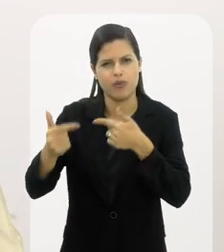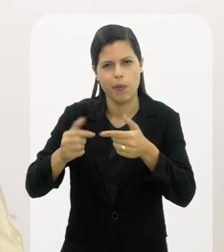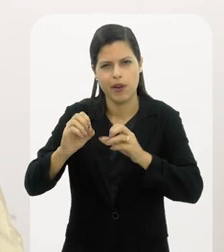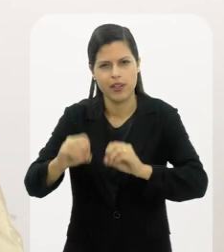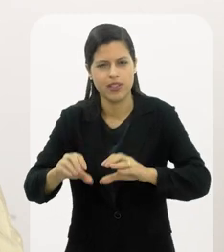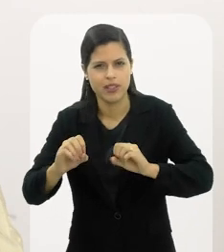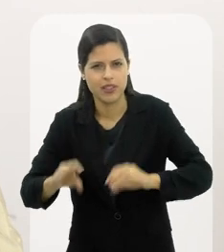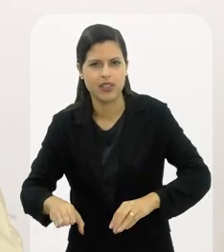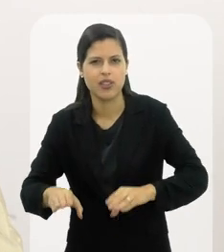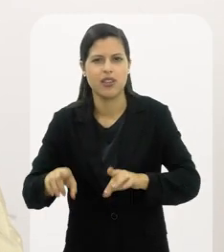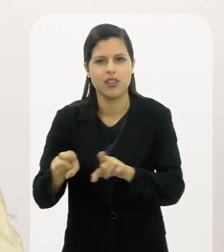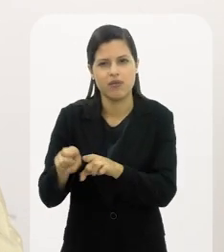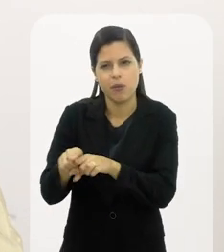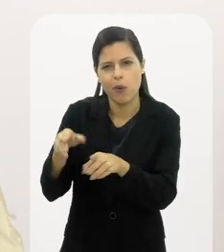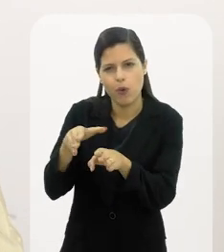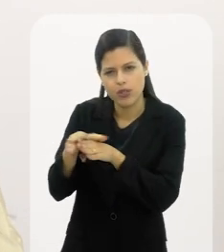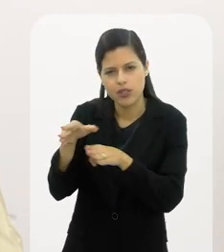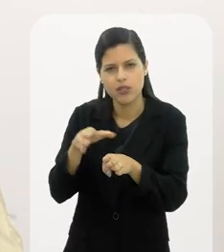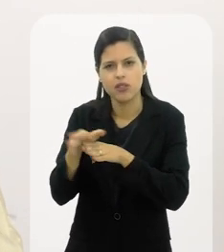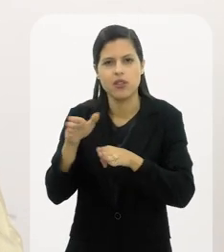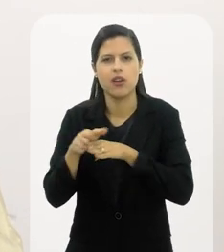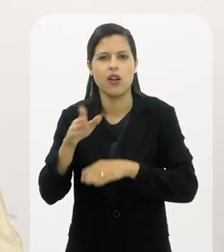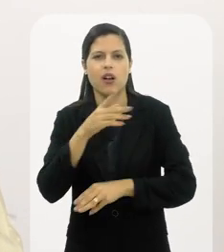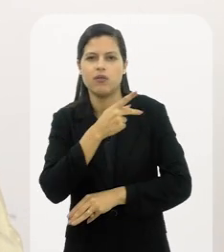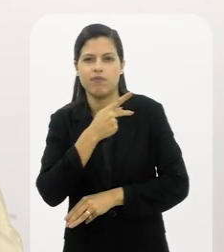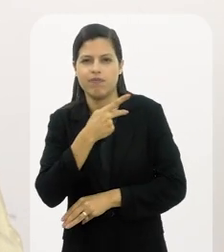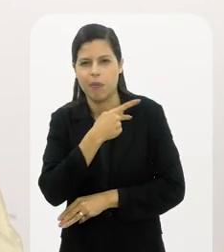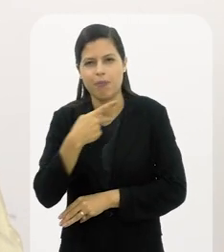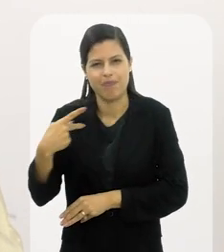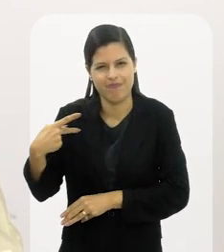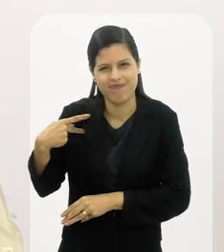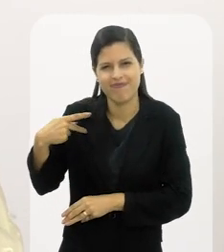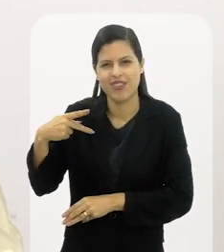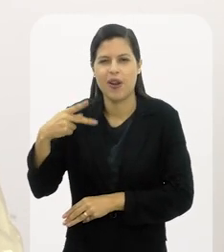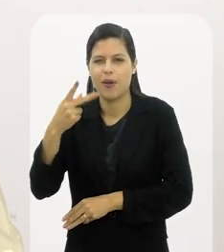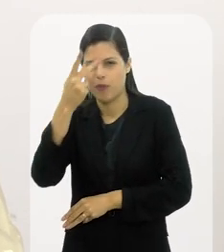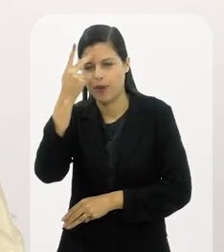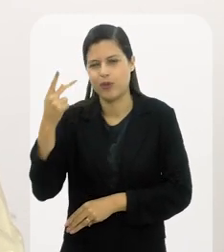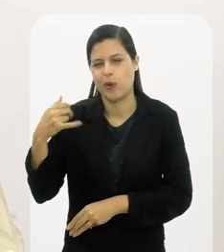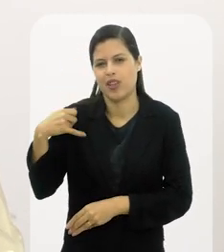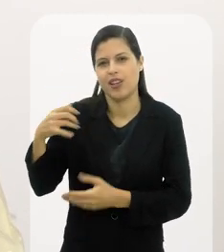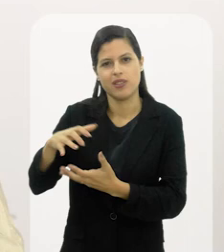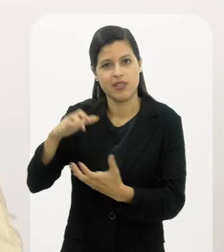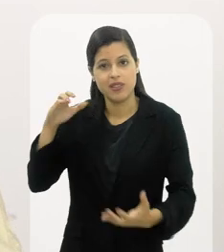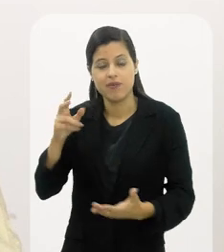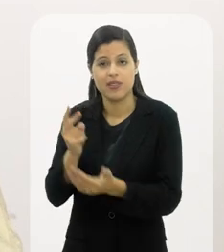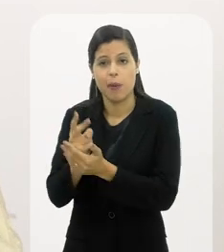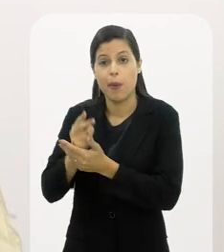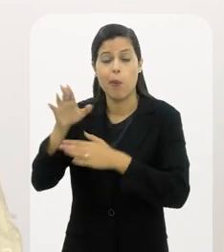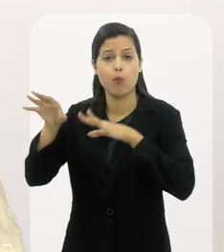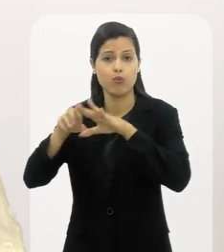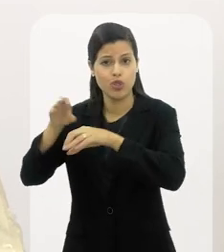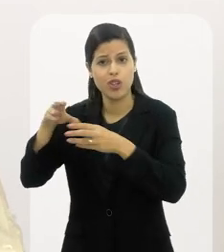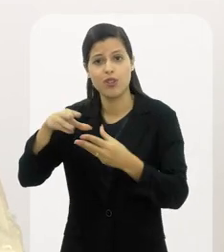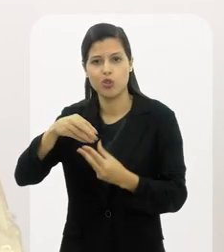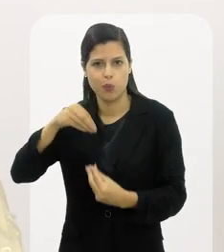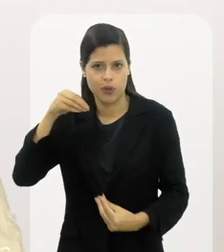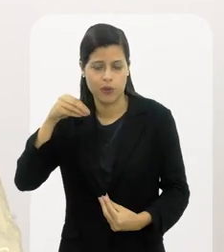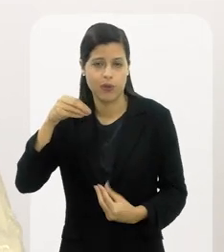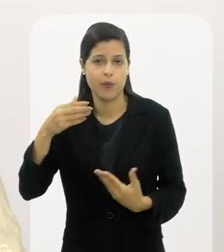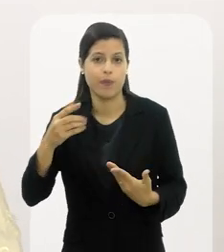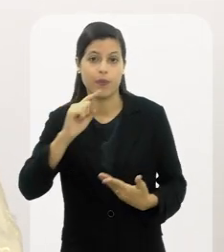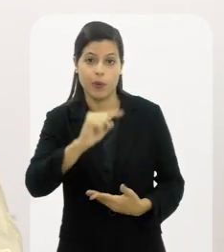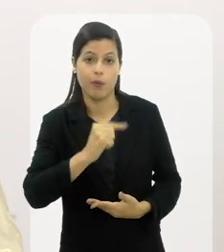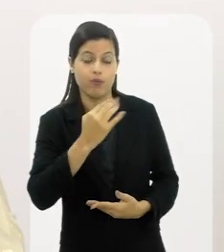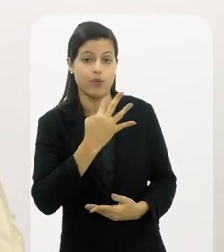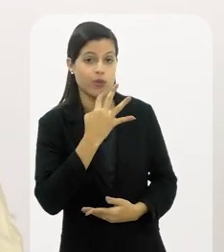com catequese, trabalhei com perseverança, trabalhei com pastoral de idosos. Eu sempre tive essa busca espiritual. E depois